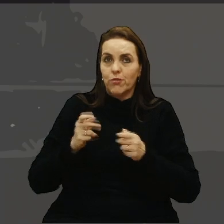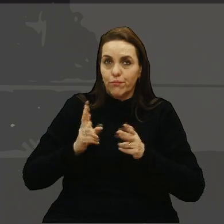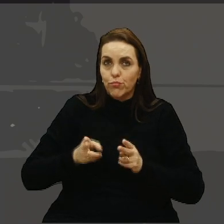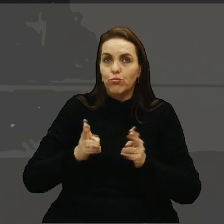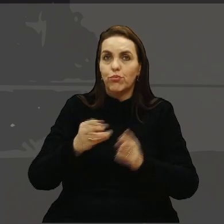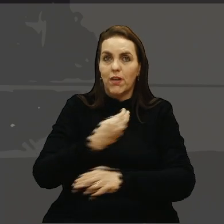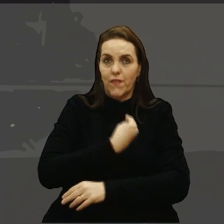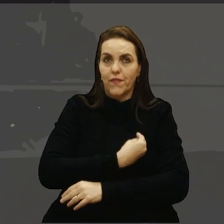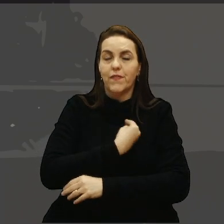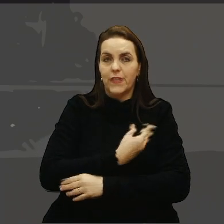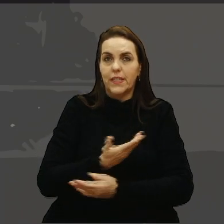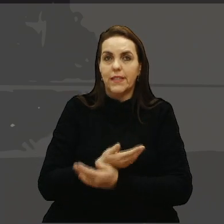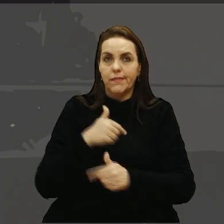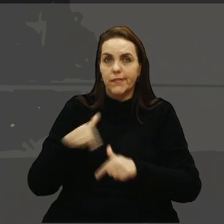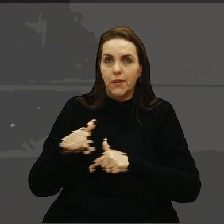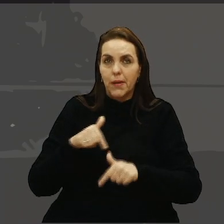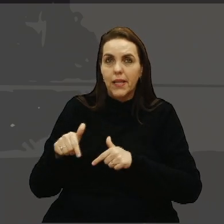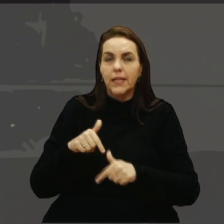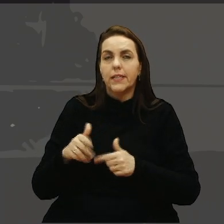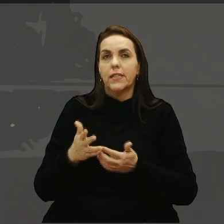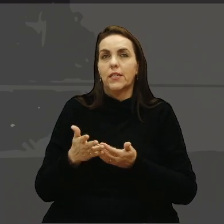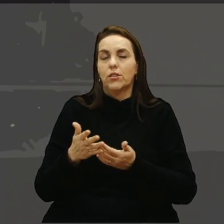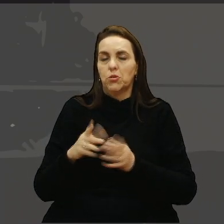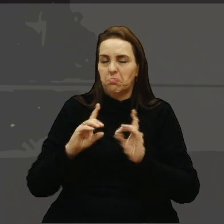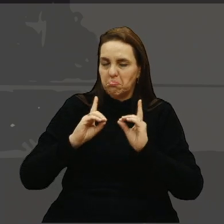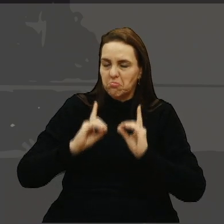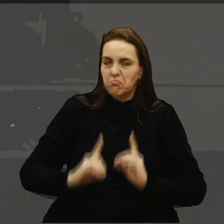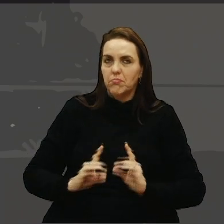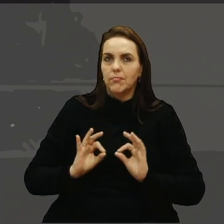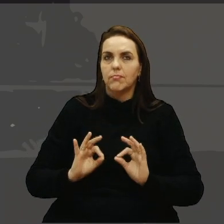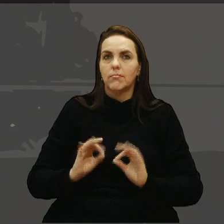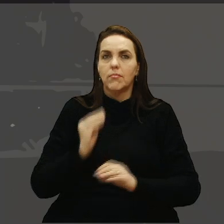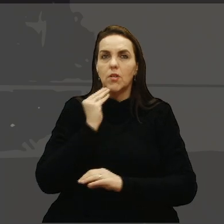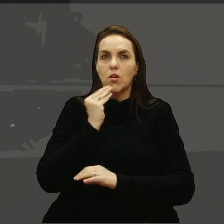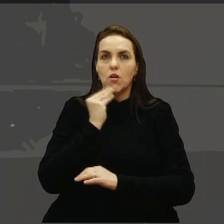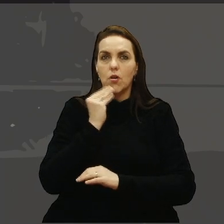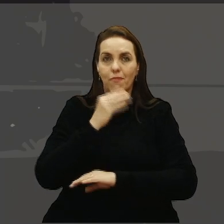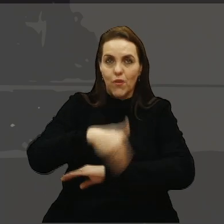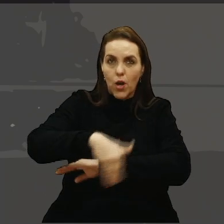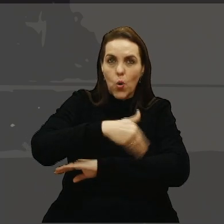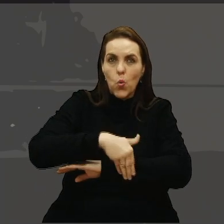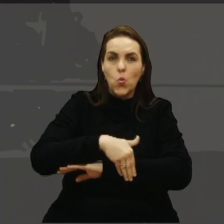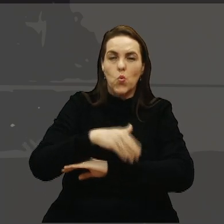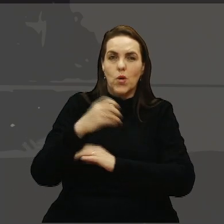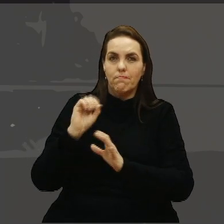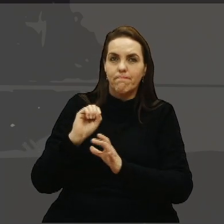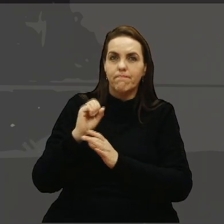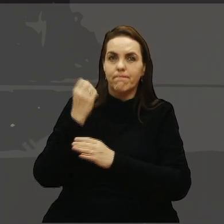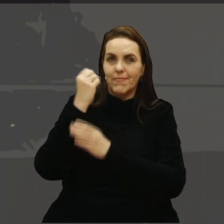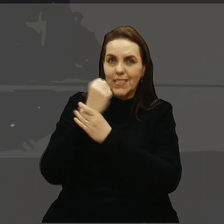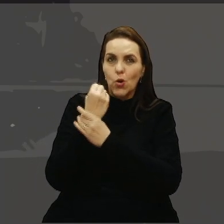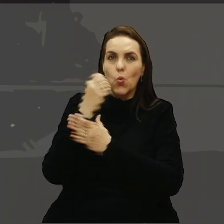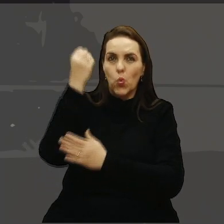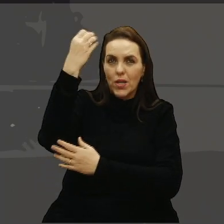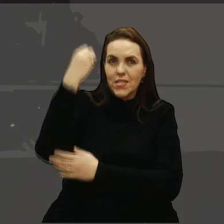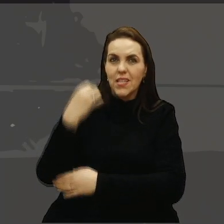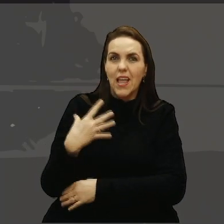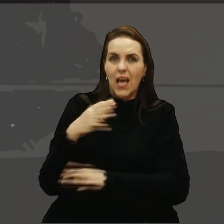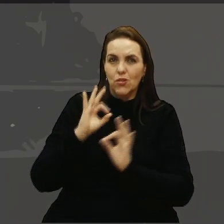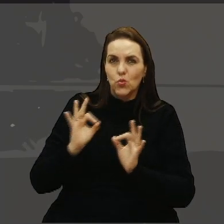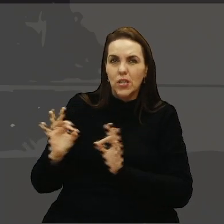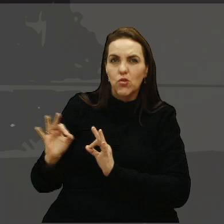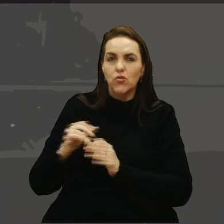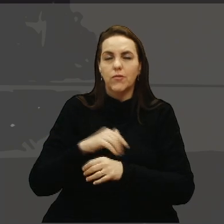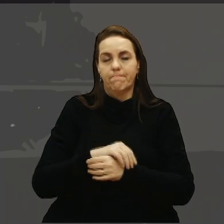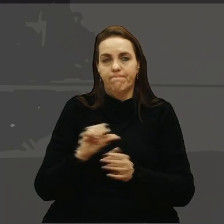e contínua trabalhando com dignidade e, claro, com uma via bem sinalizada e segurança. E nesse local onde estou aí com